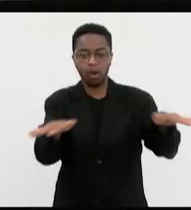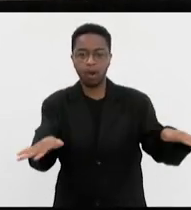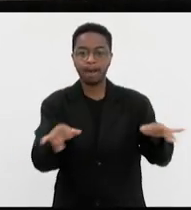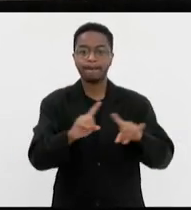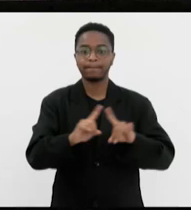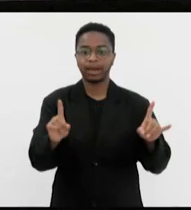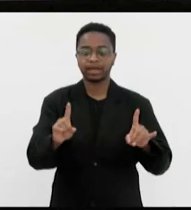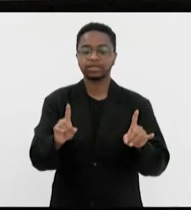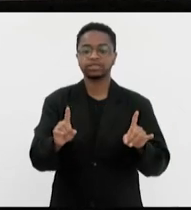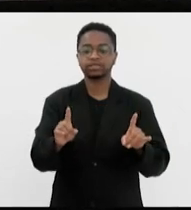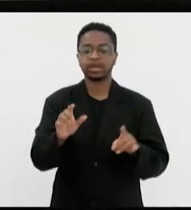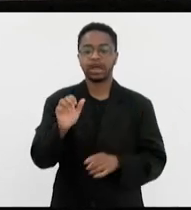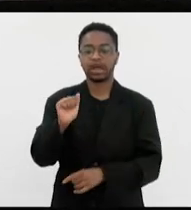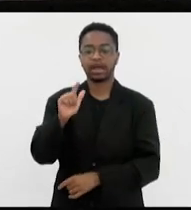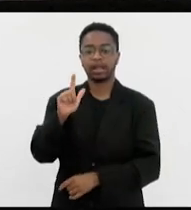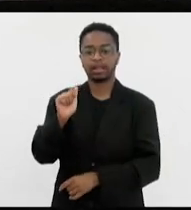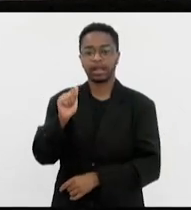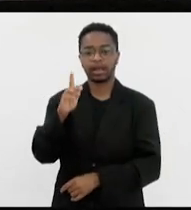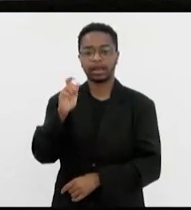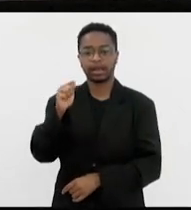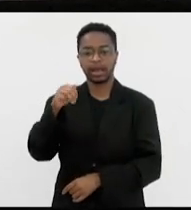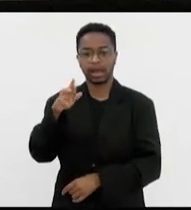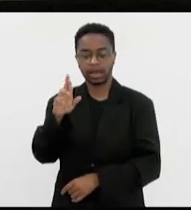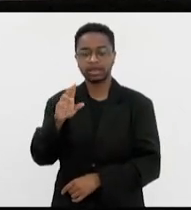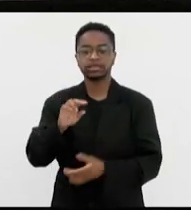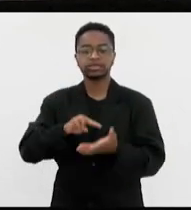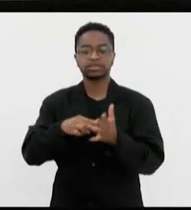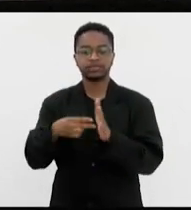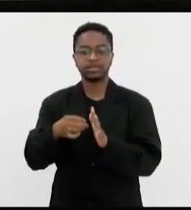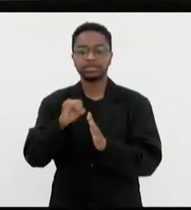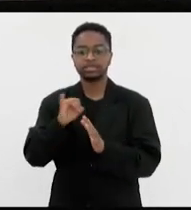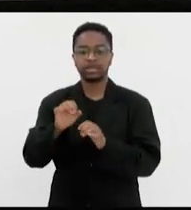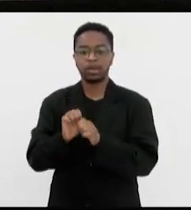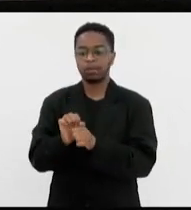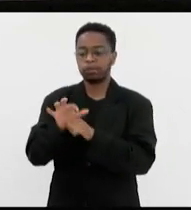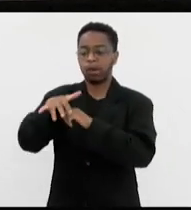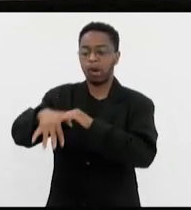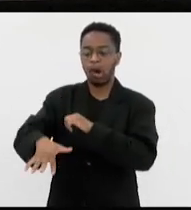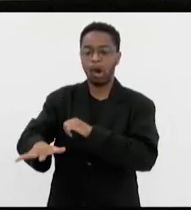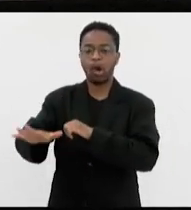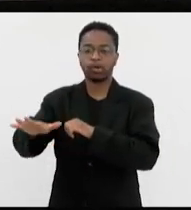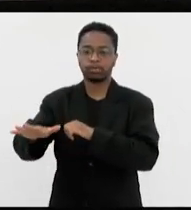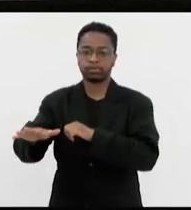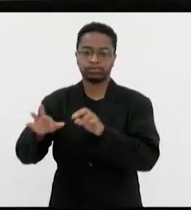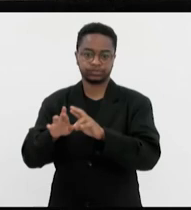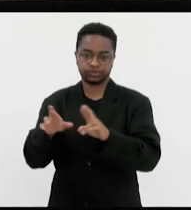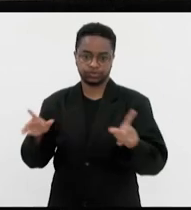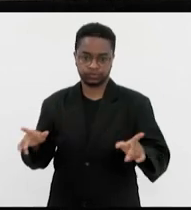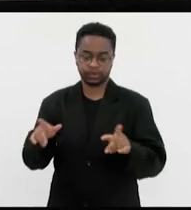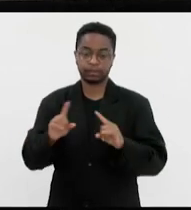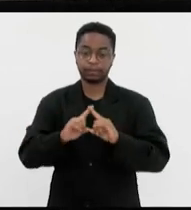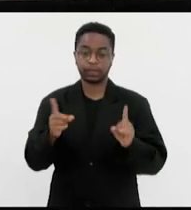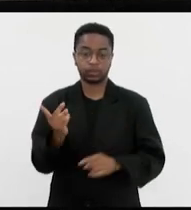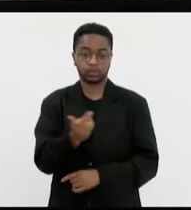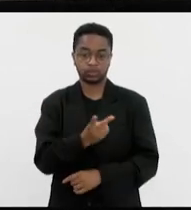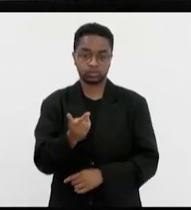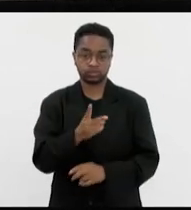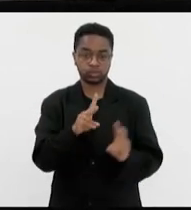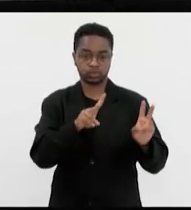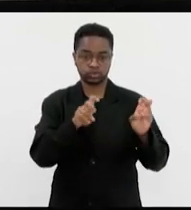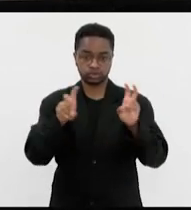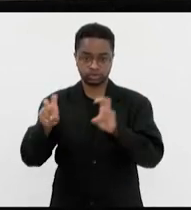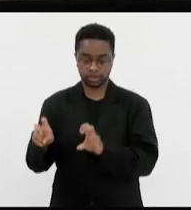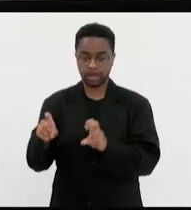que não vem de uma dinâmica natural ou de um rio ou de um transbordar de uma lagoa. Mas o alagamento e a enchente traz